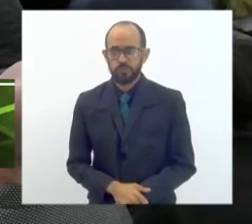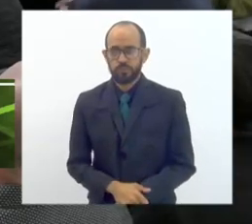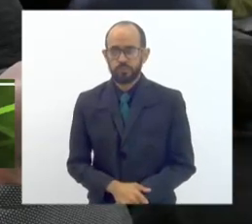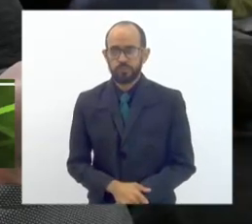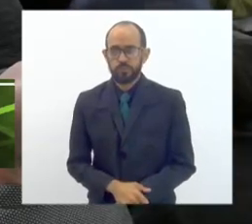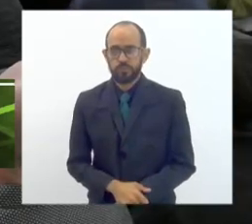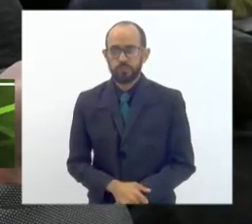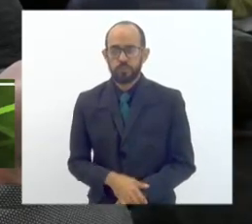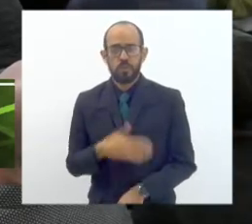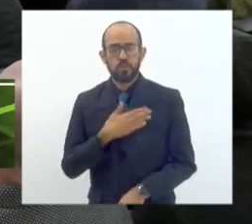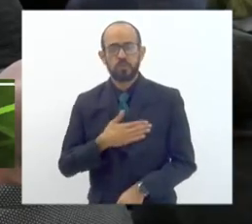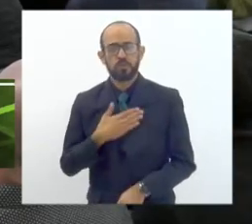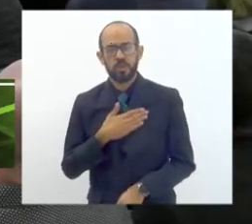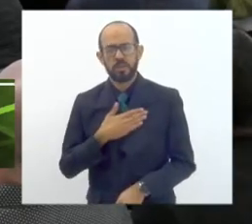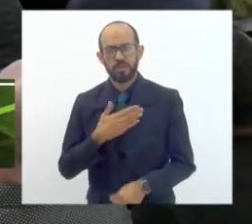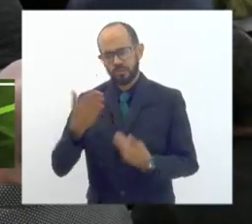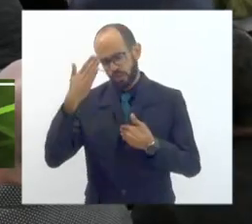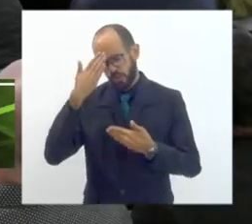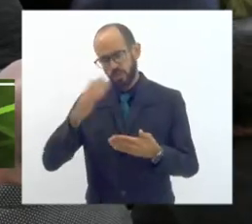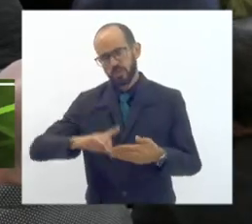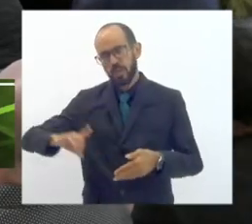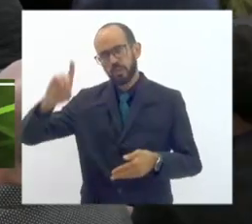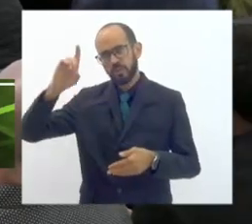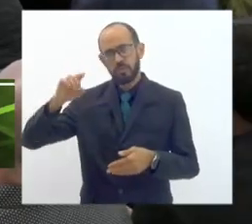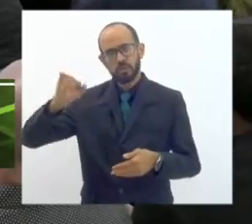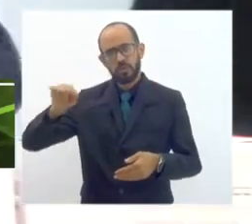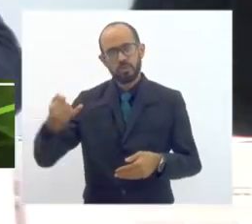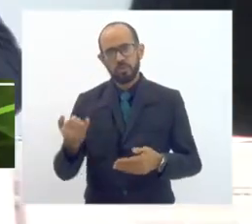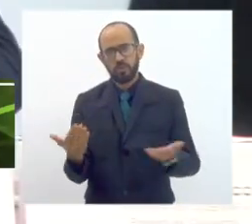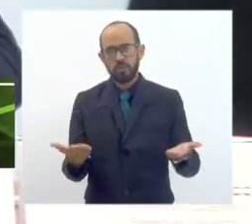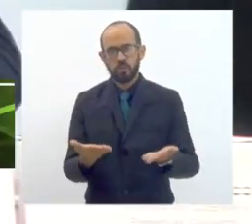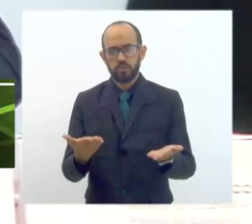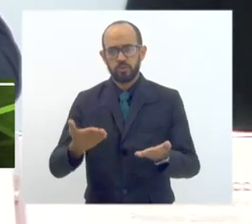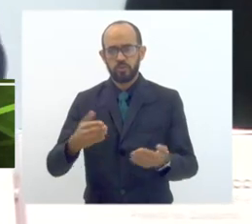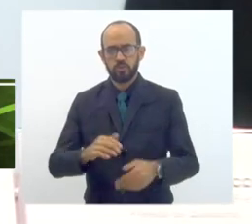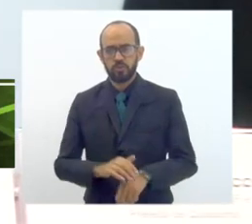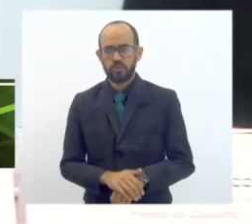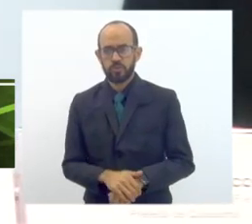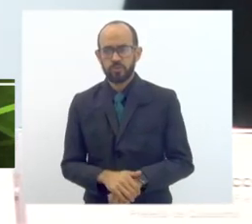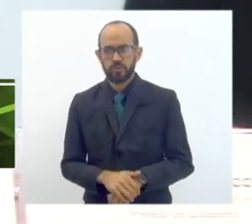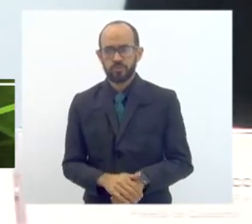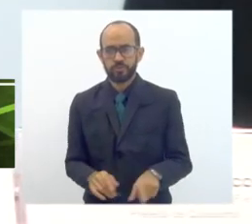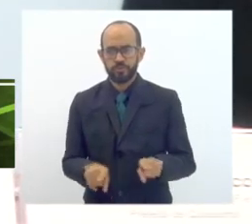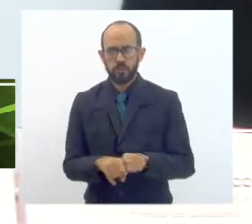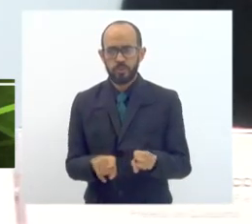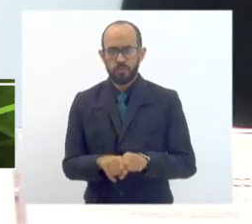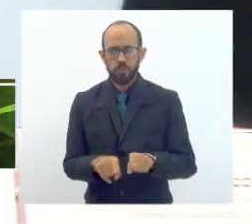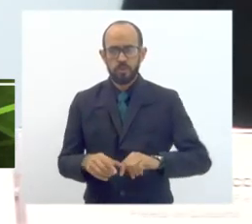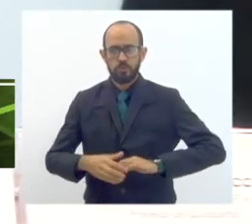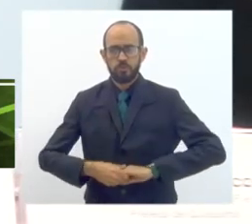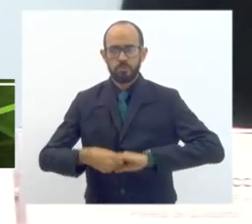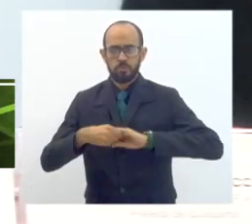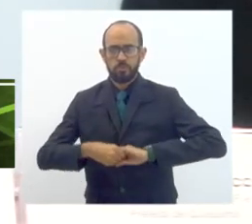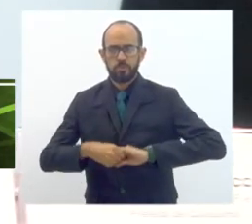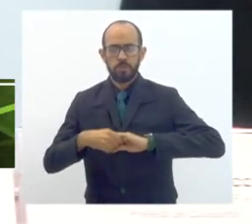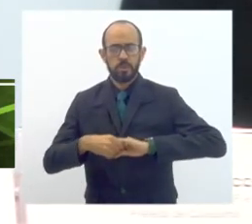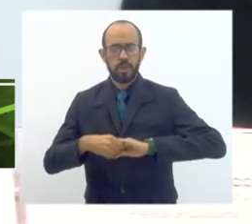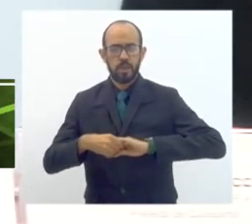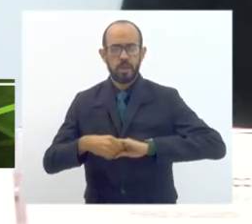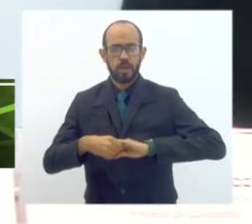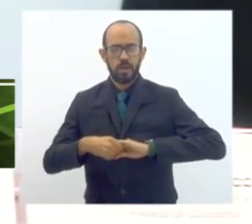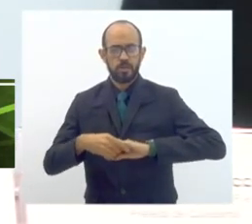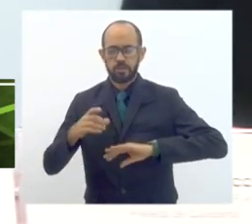Primeiramente, queria agradecer a Deus por mais essa oportunidade, esse dia. Quero aqui cumprimentar esse